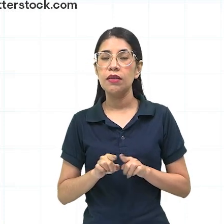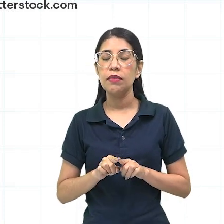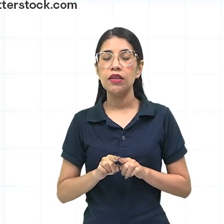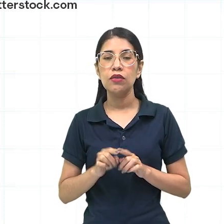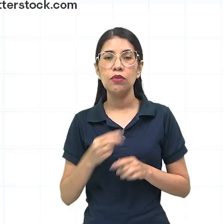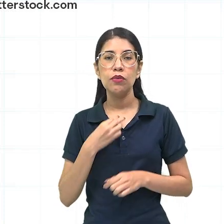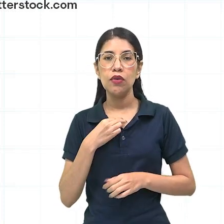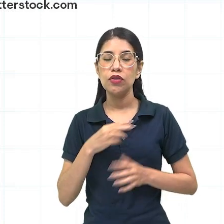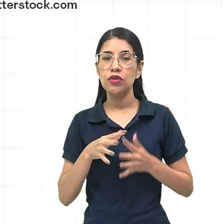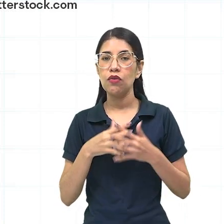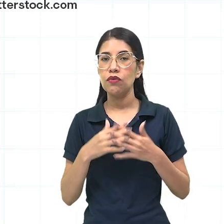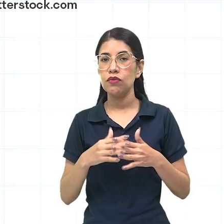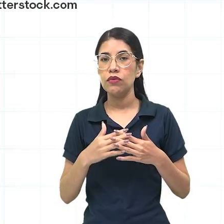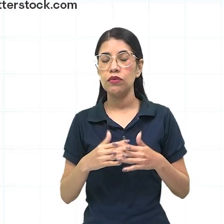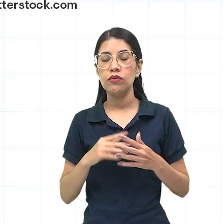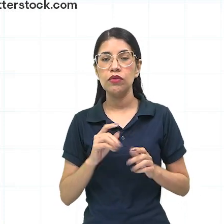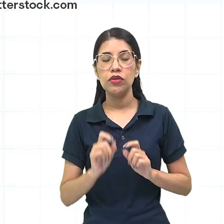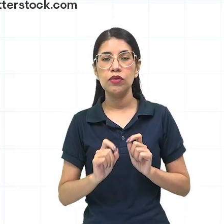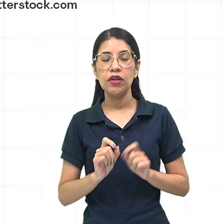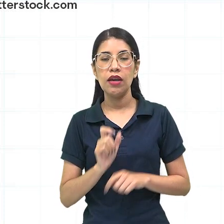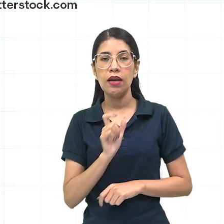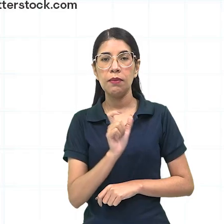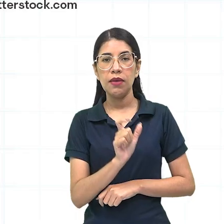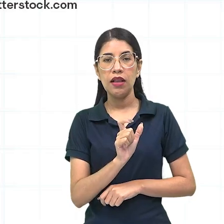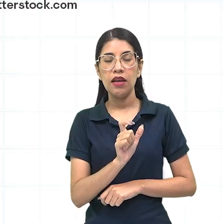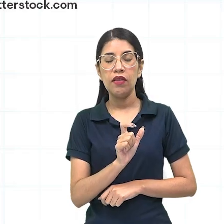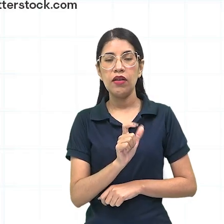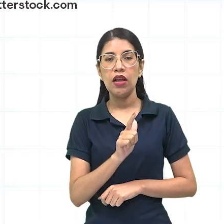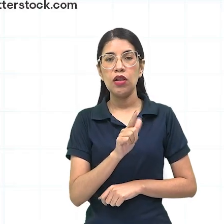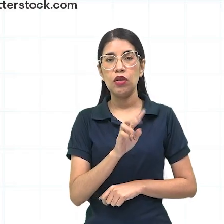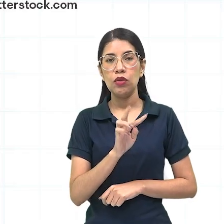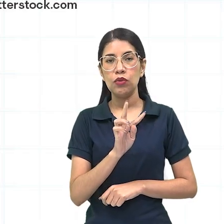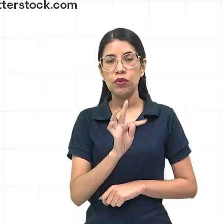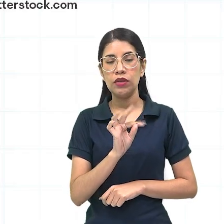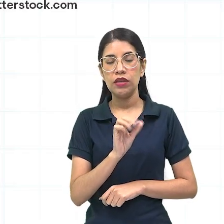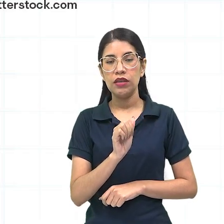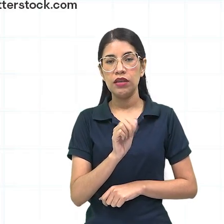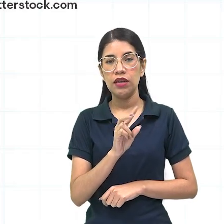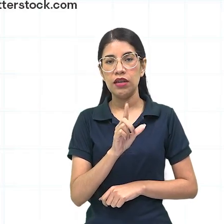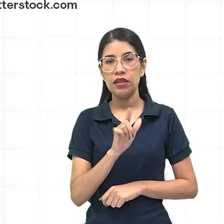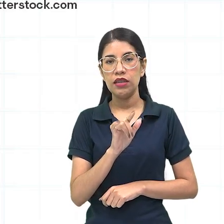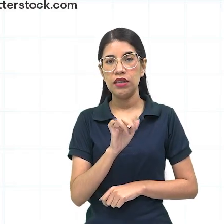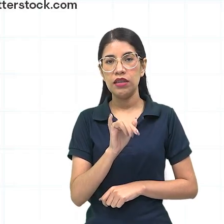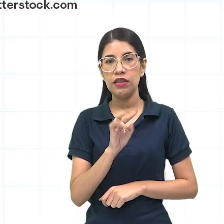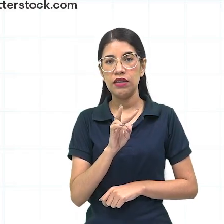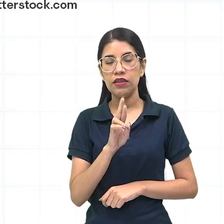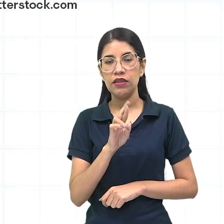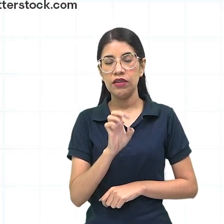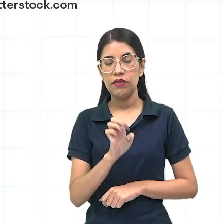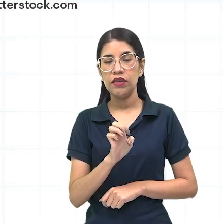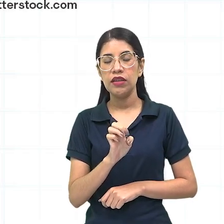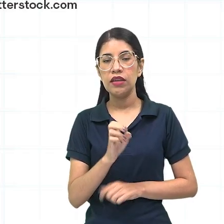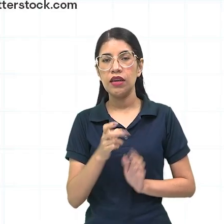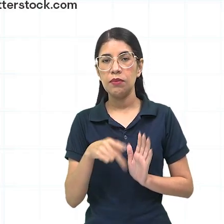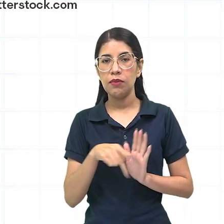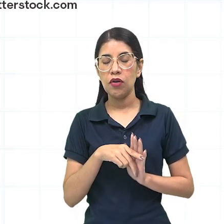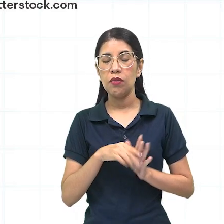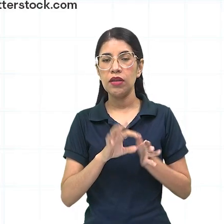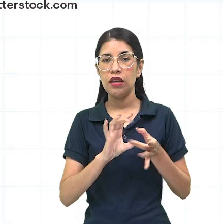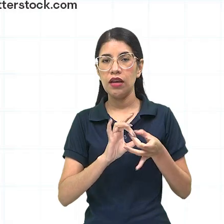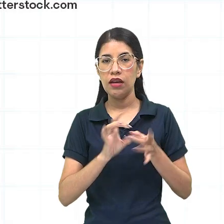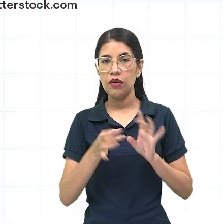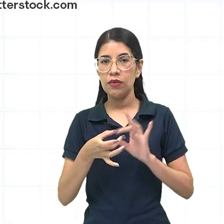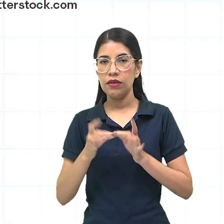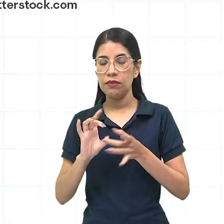confundam o termo luta livre dessas modalidades olímpicas com a